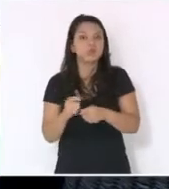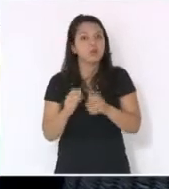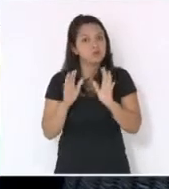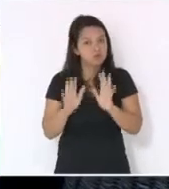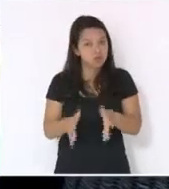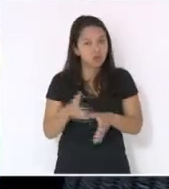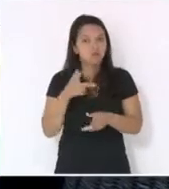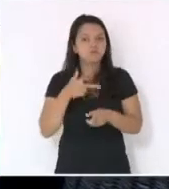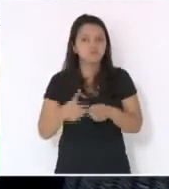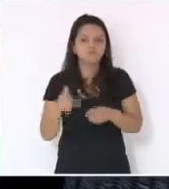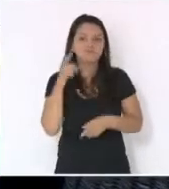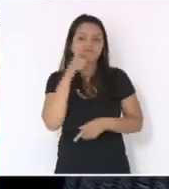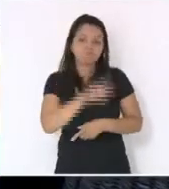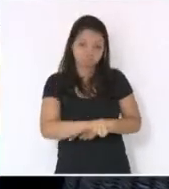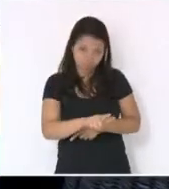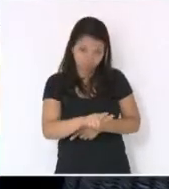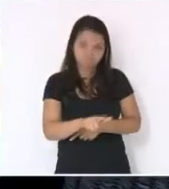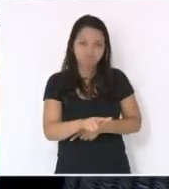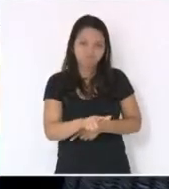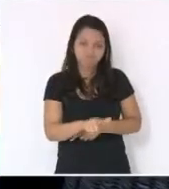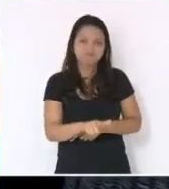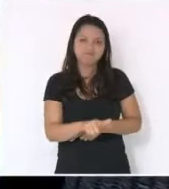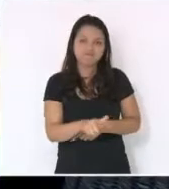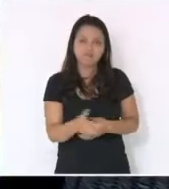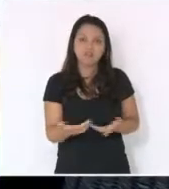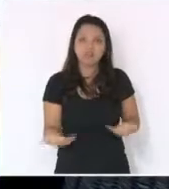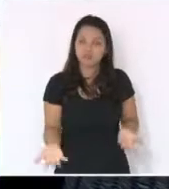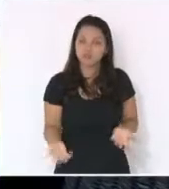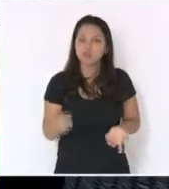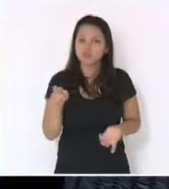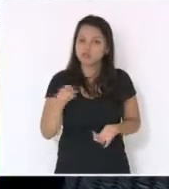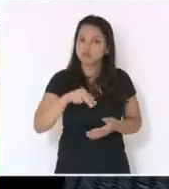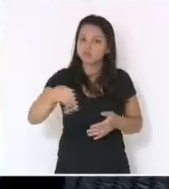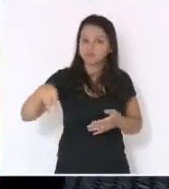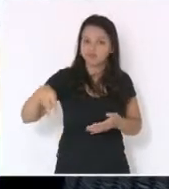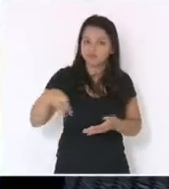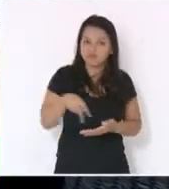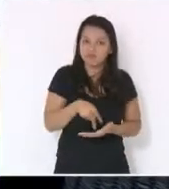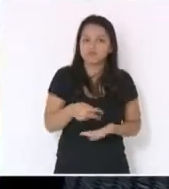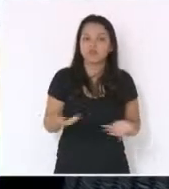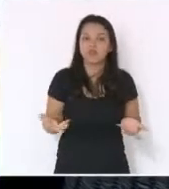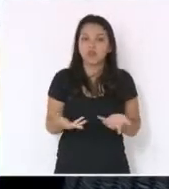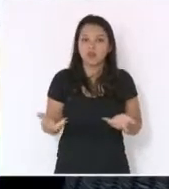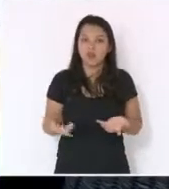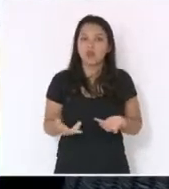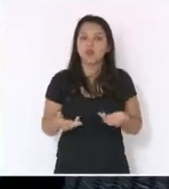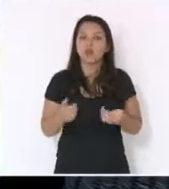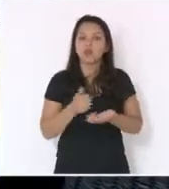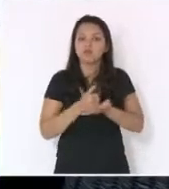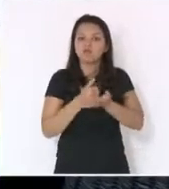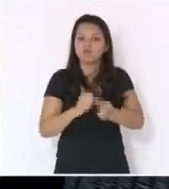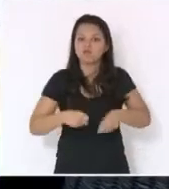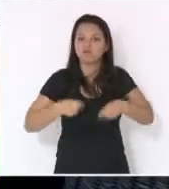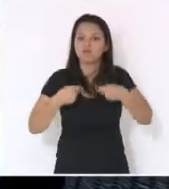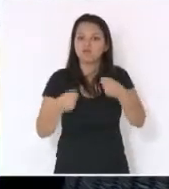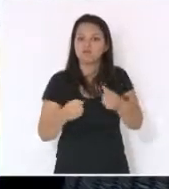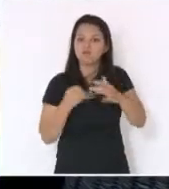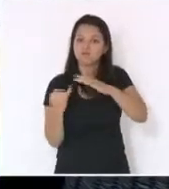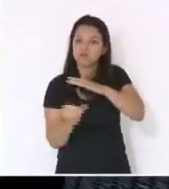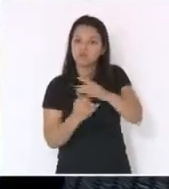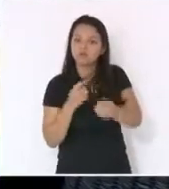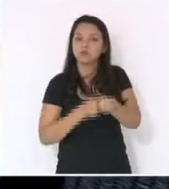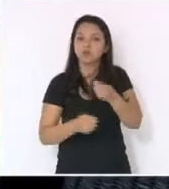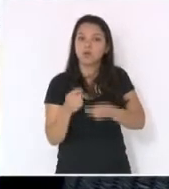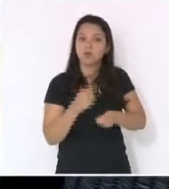Excelência de usar essa mesma tribuna que usou em defesa da indústria, do comércio, da produção